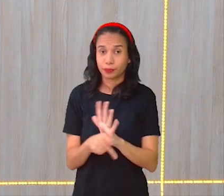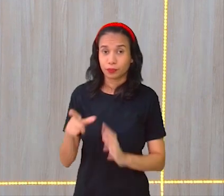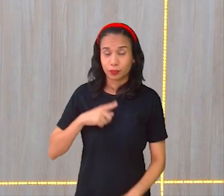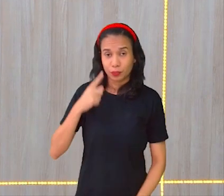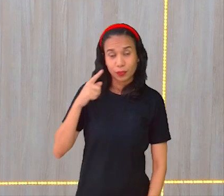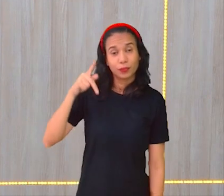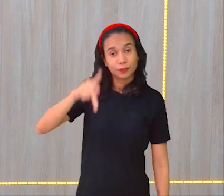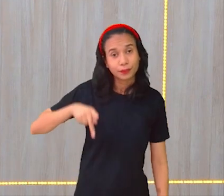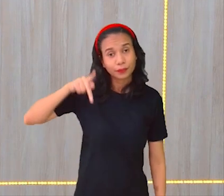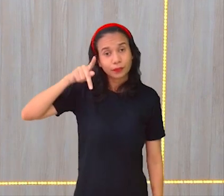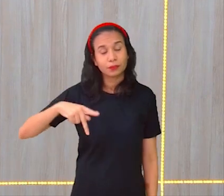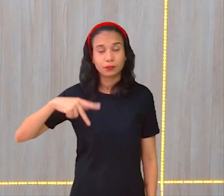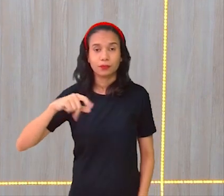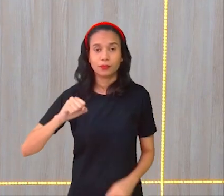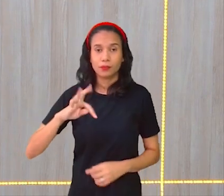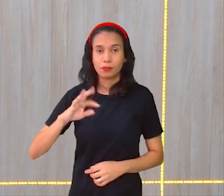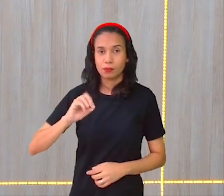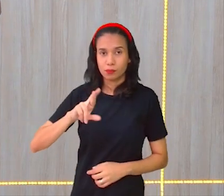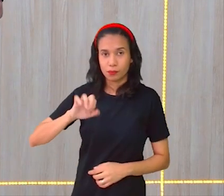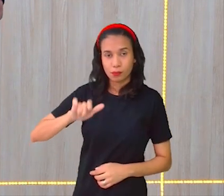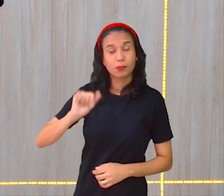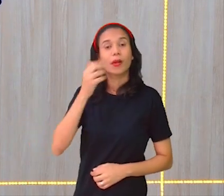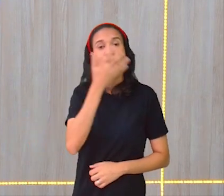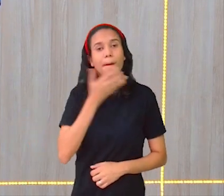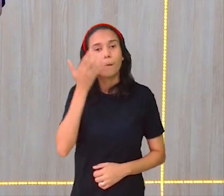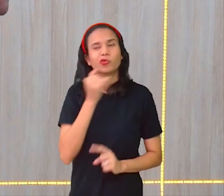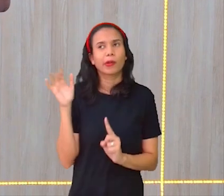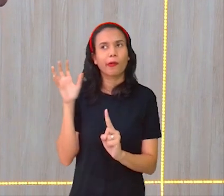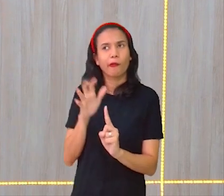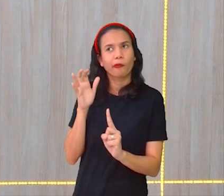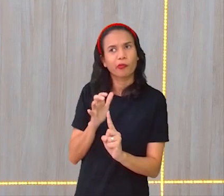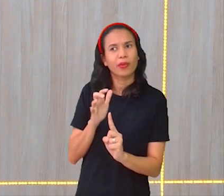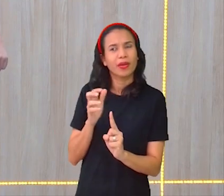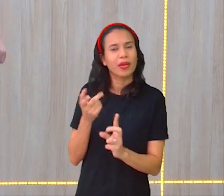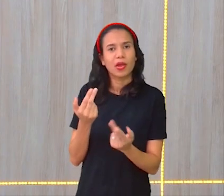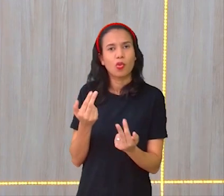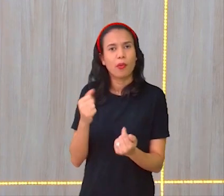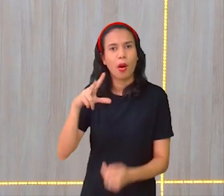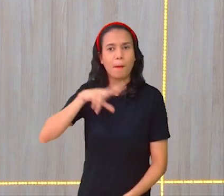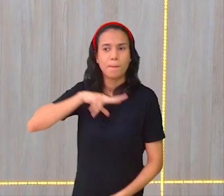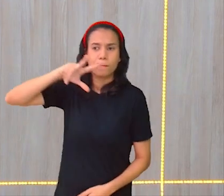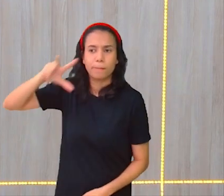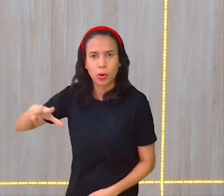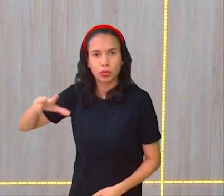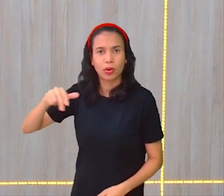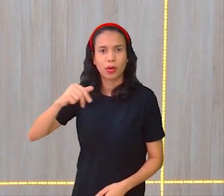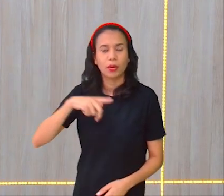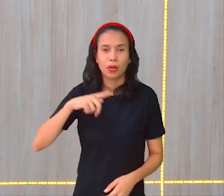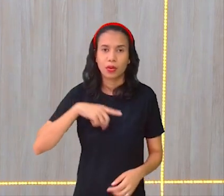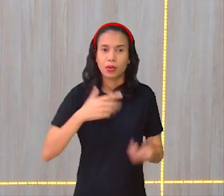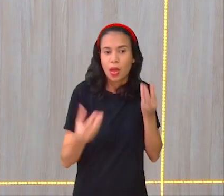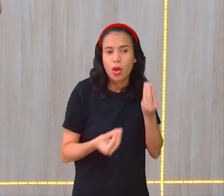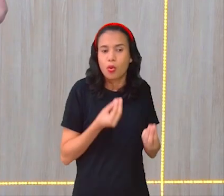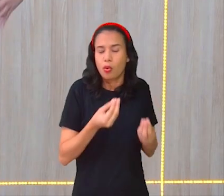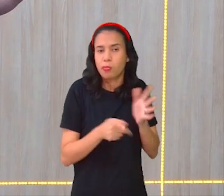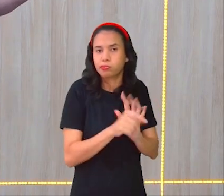o pastoril, a música do pastoril tem uma influência que já não é mais só portuguesa, tem o machiste, tem as